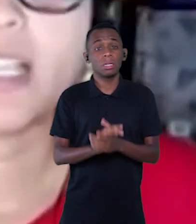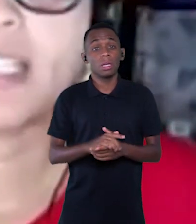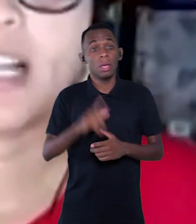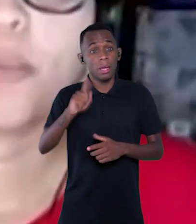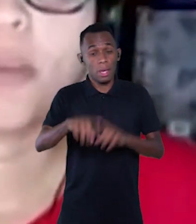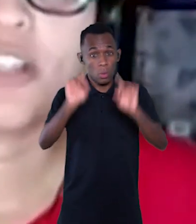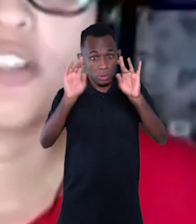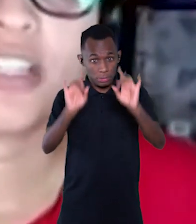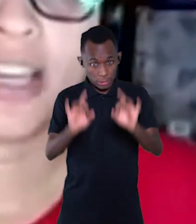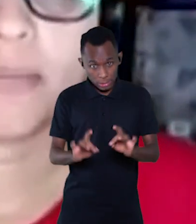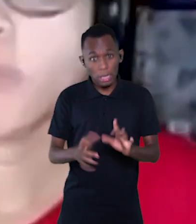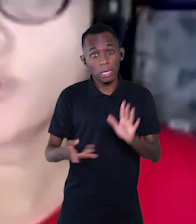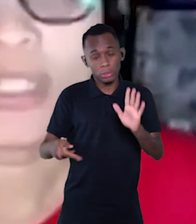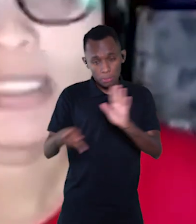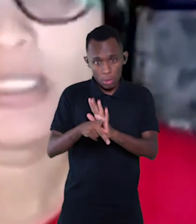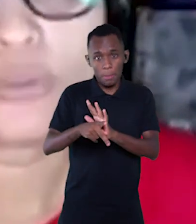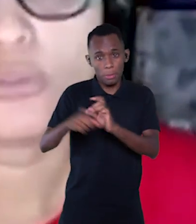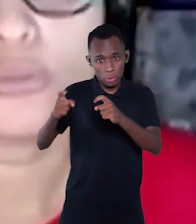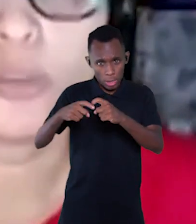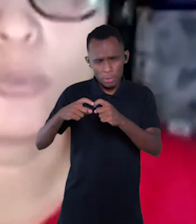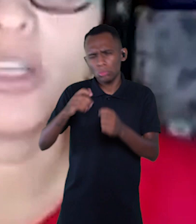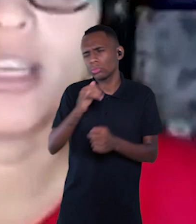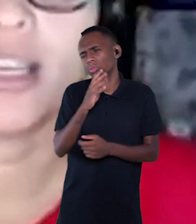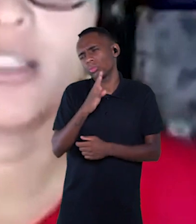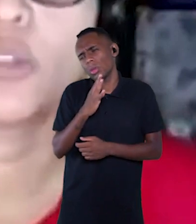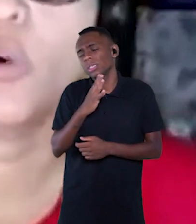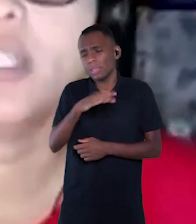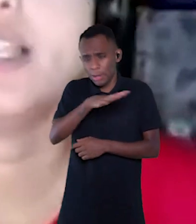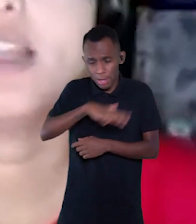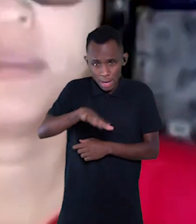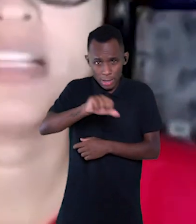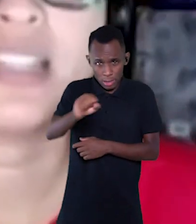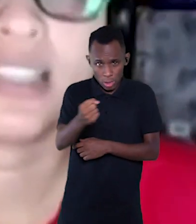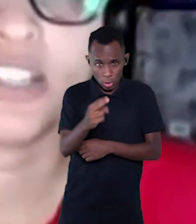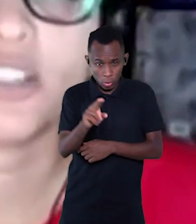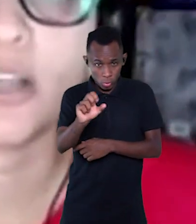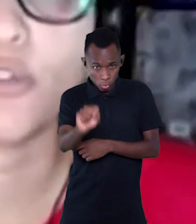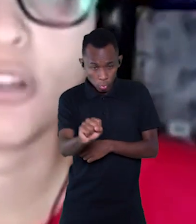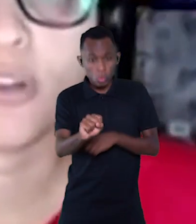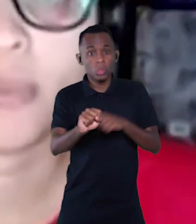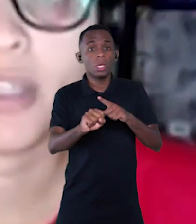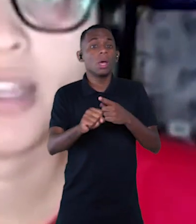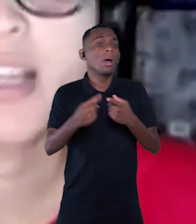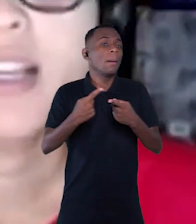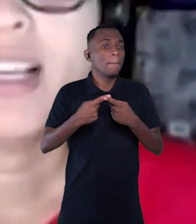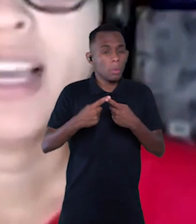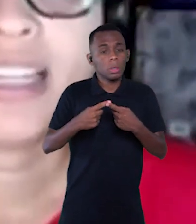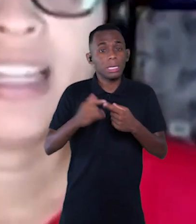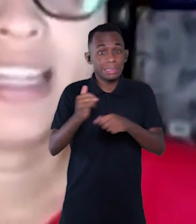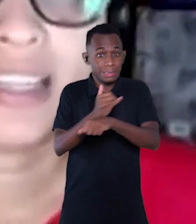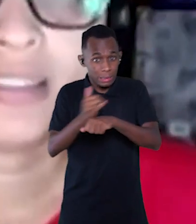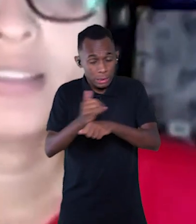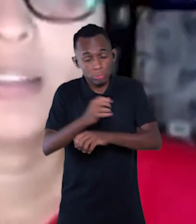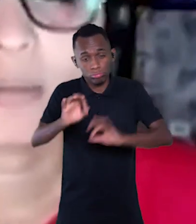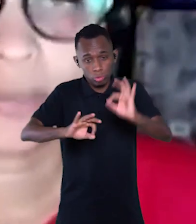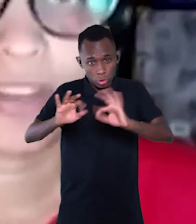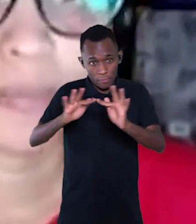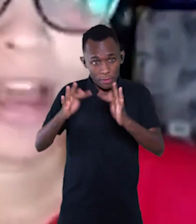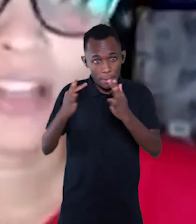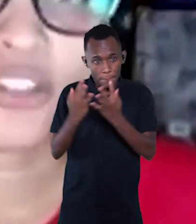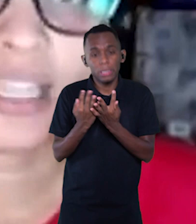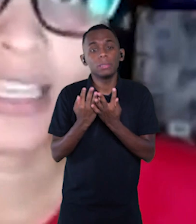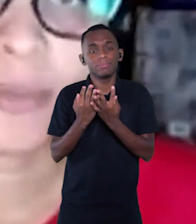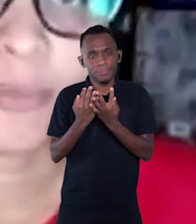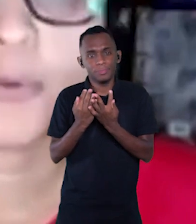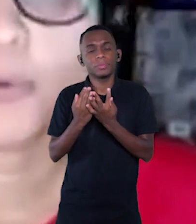uma especialidade médica que é muito conhecida no SUS, porque toda a equipe da estratégia de saúde da família, ela